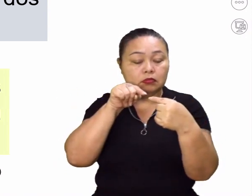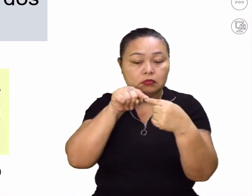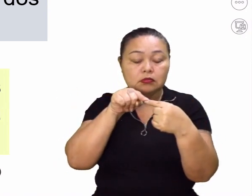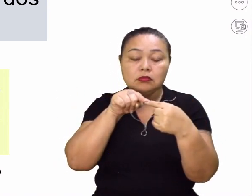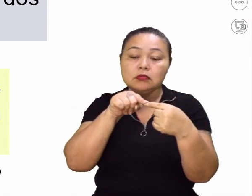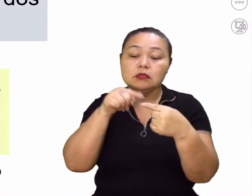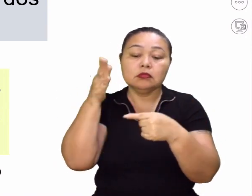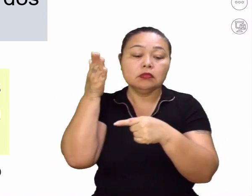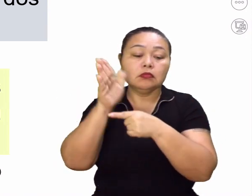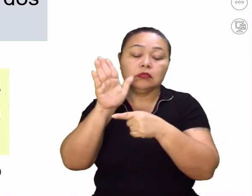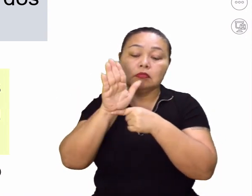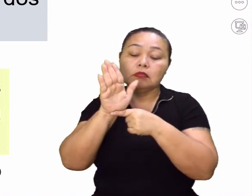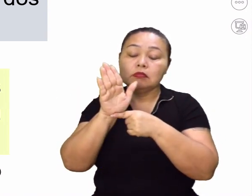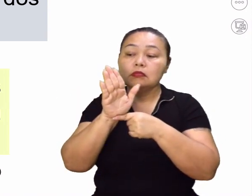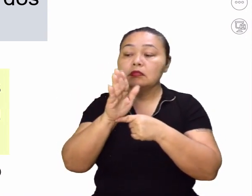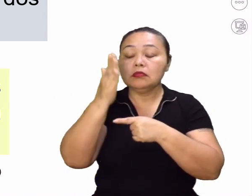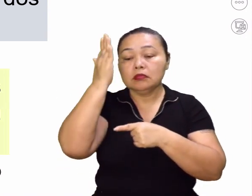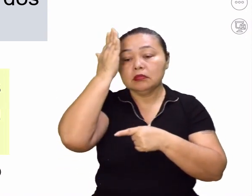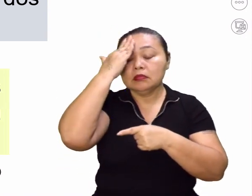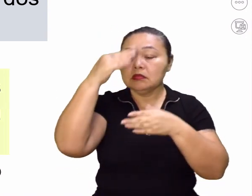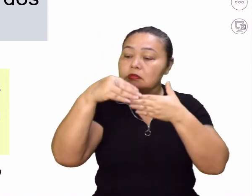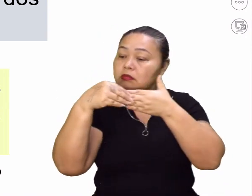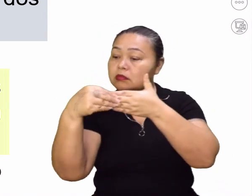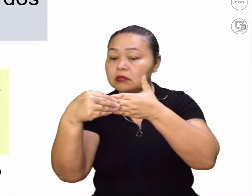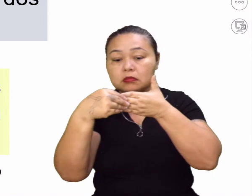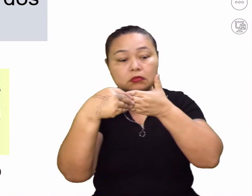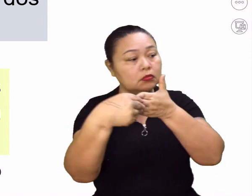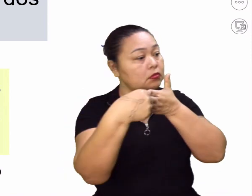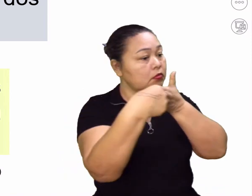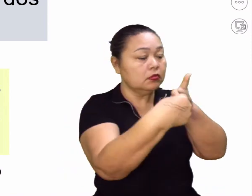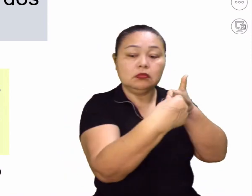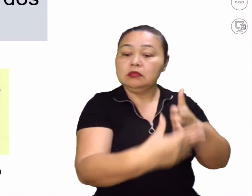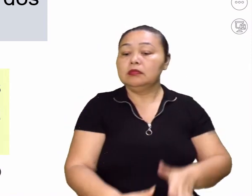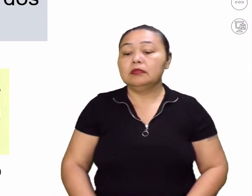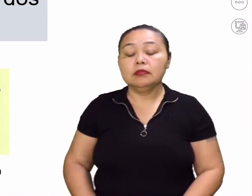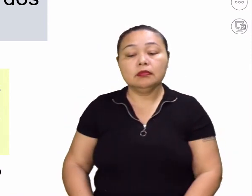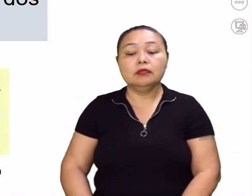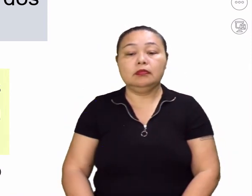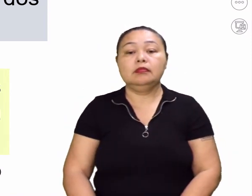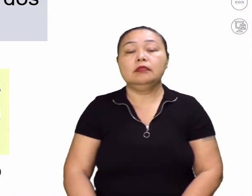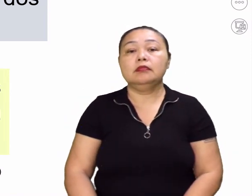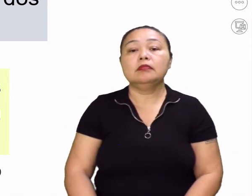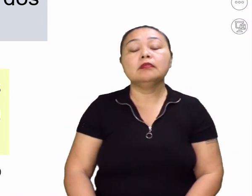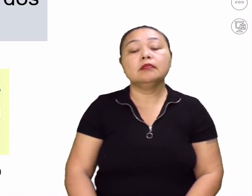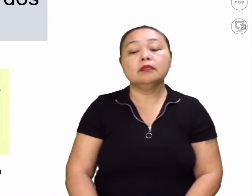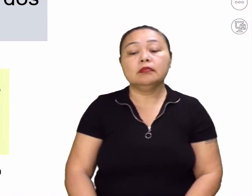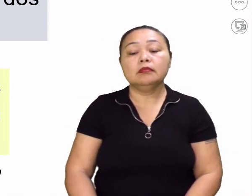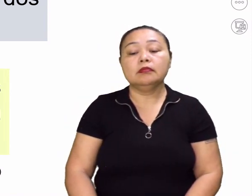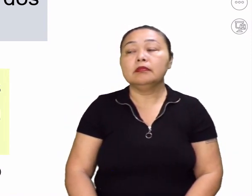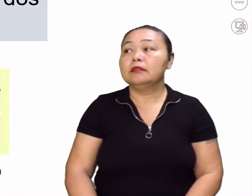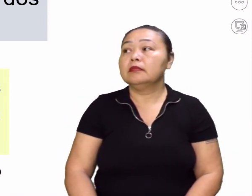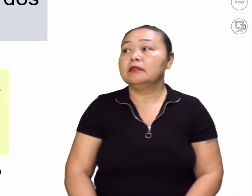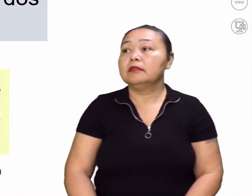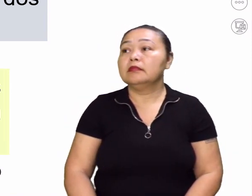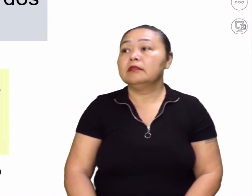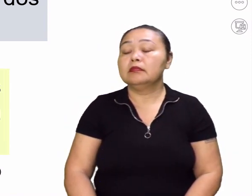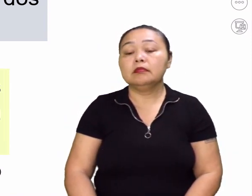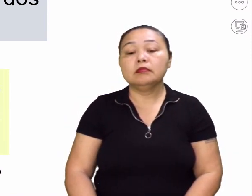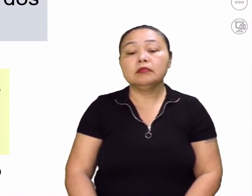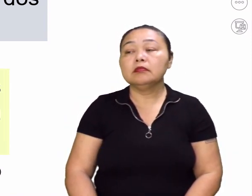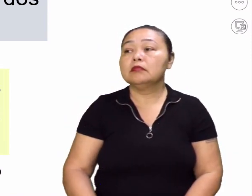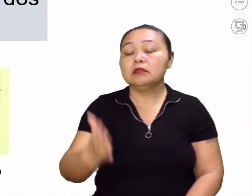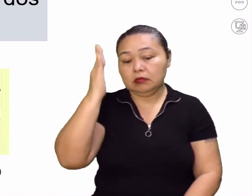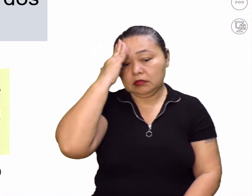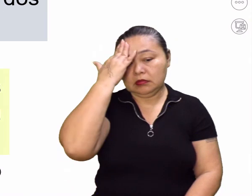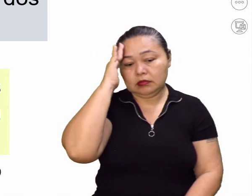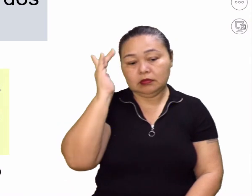estabelecidas com o intuito de auxiliar na orientação. Rogério, tô querendo entender